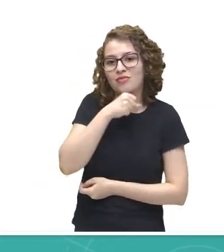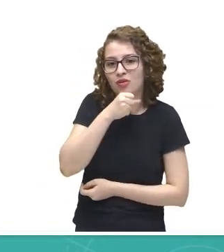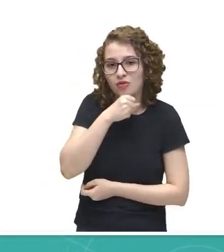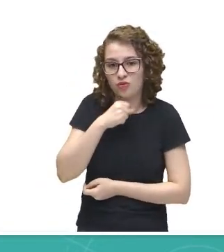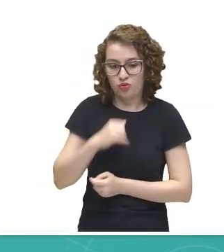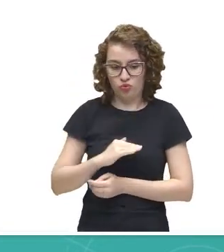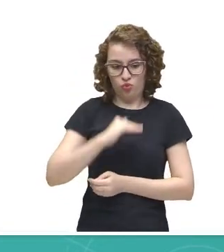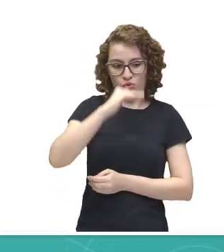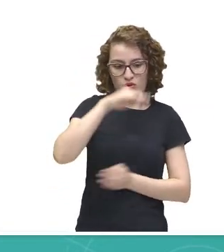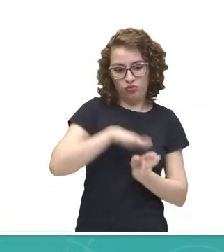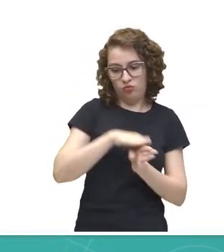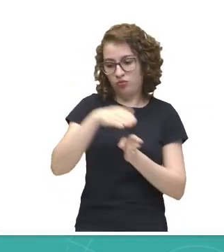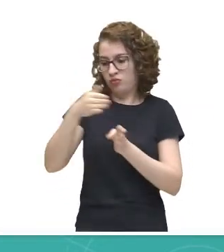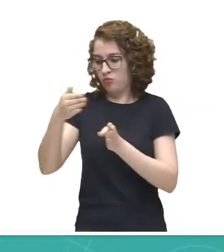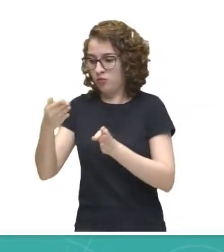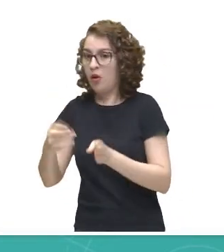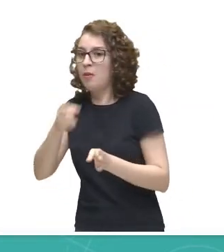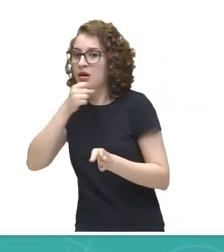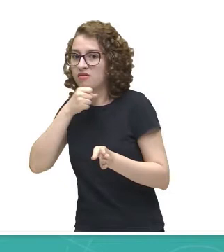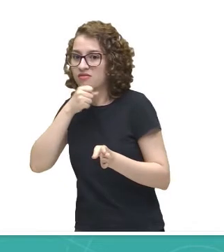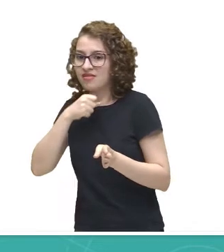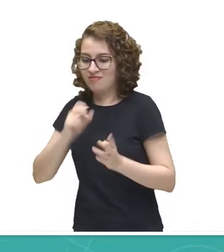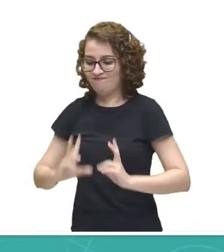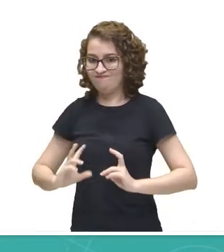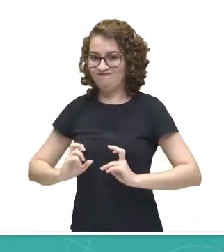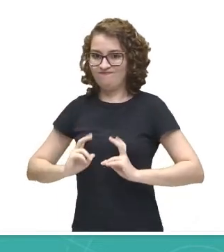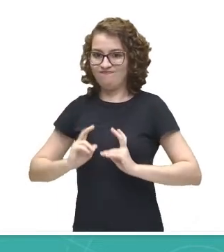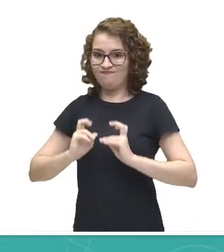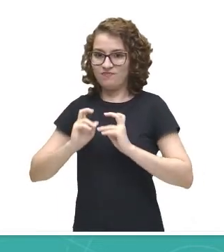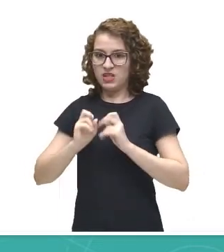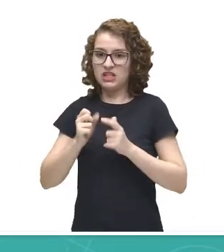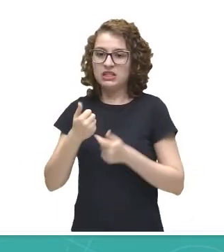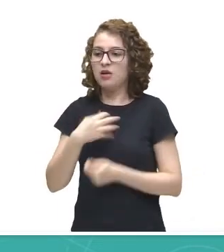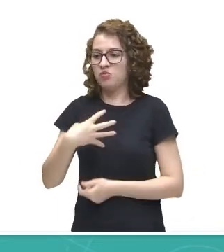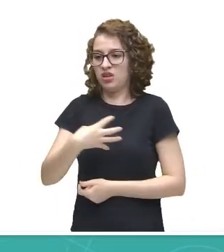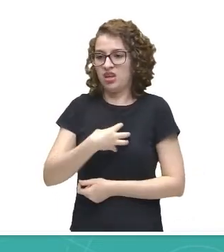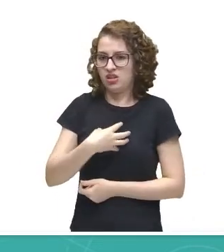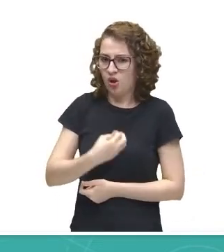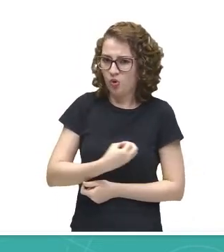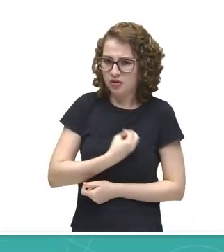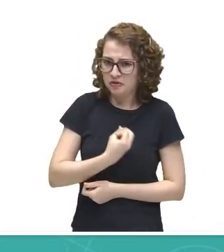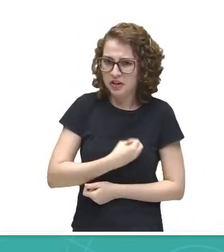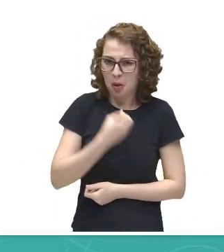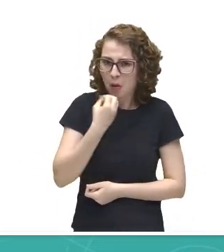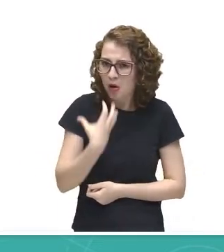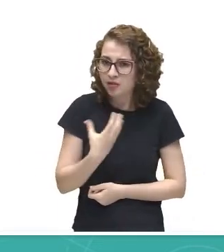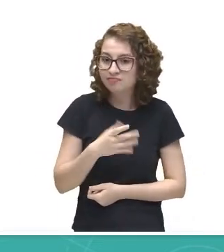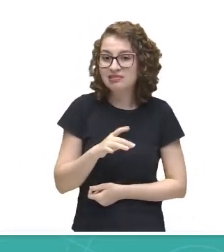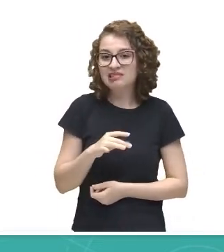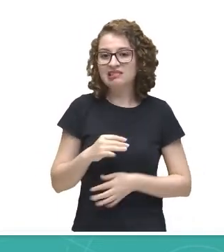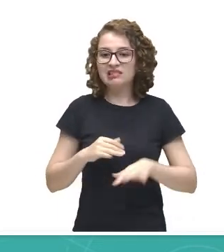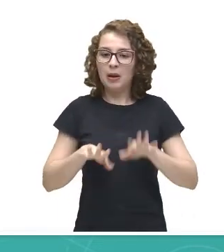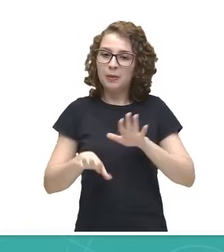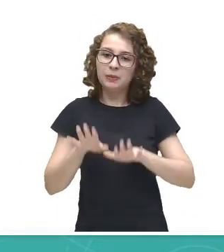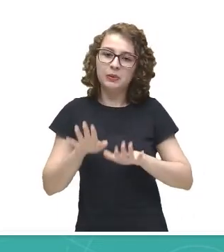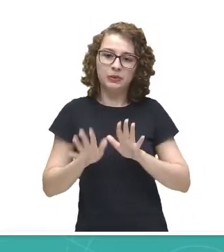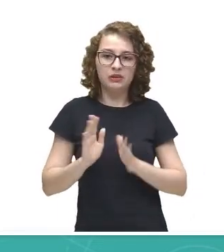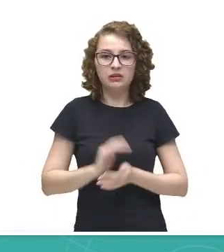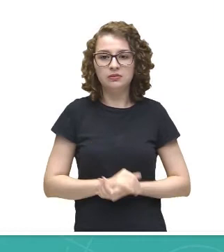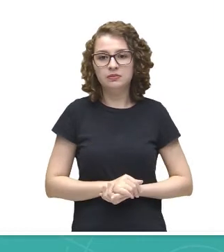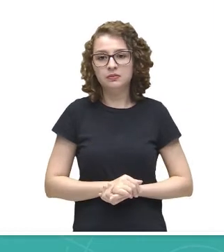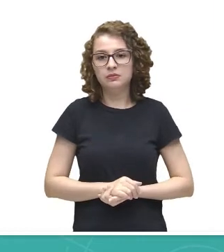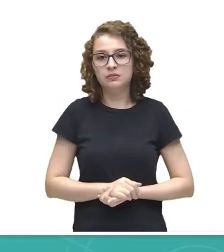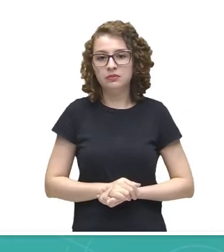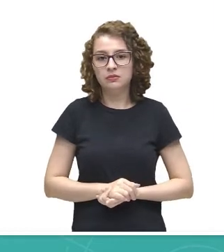vida adulta para velhice, principalmente se a gente não tem hábitos de vida muito saudáveis, tá? Então, o câncer é um